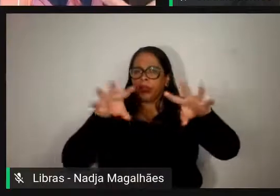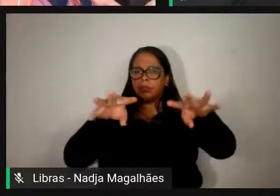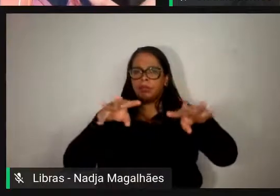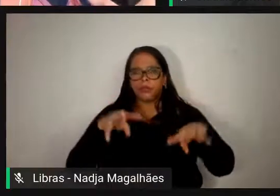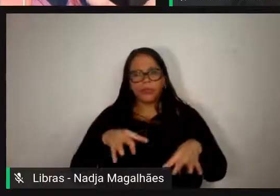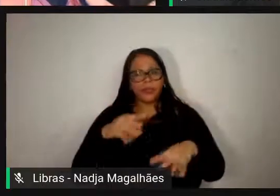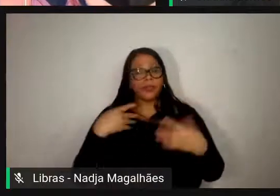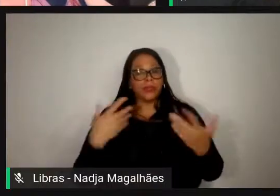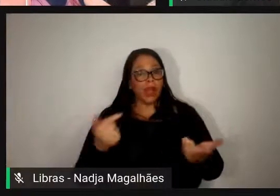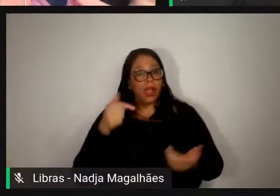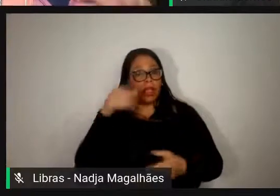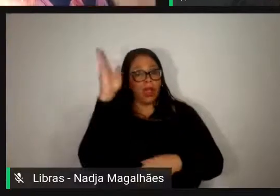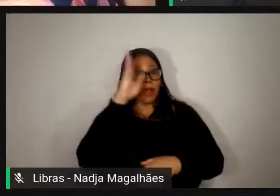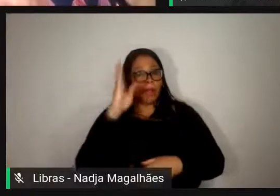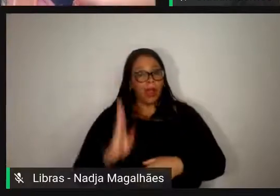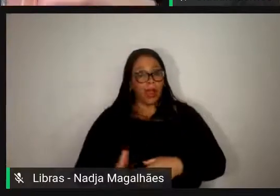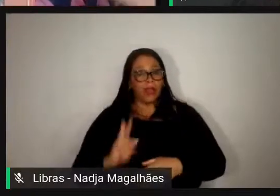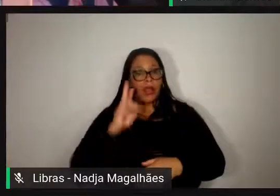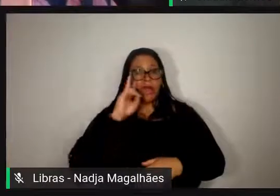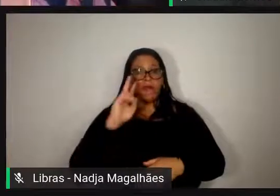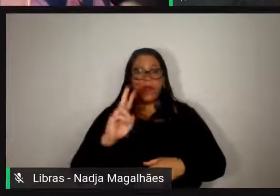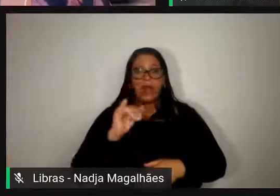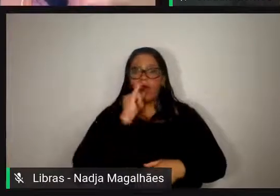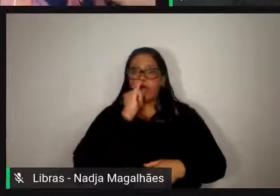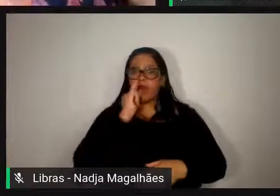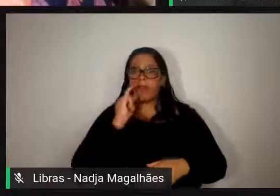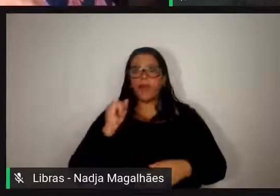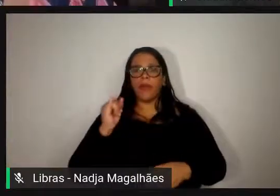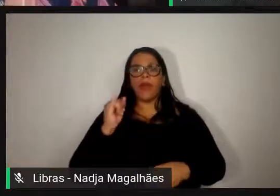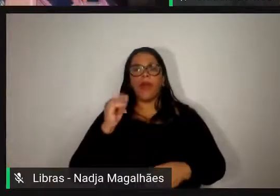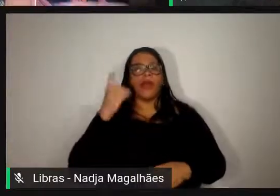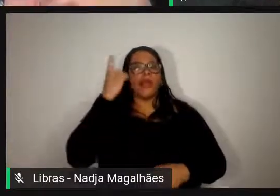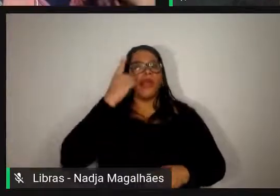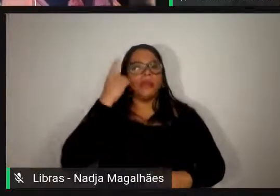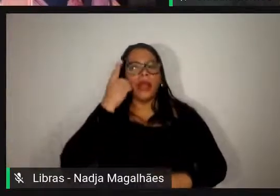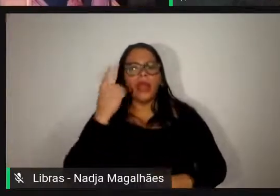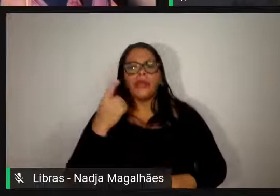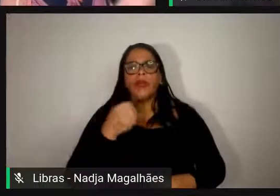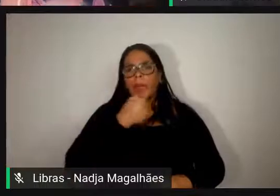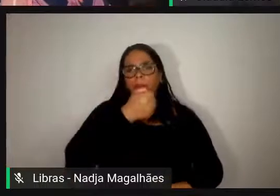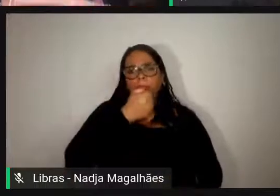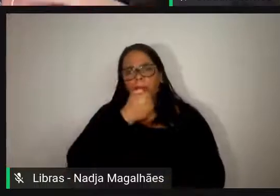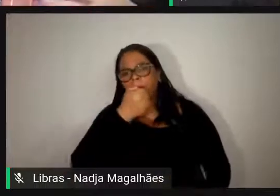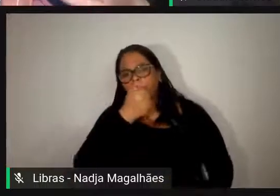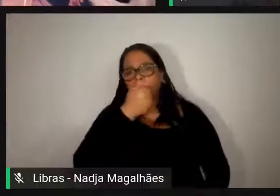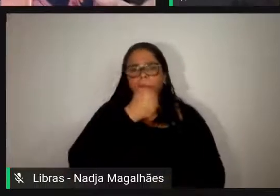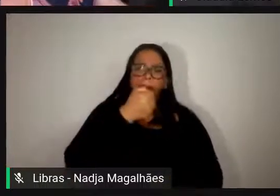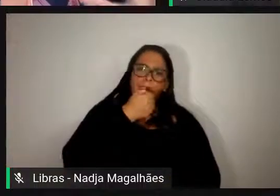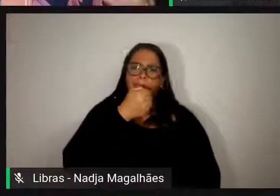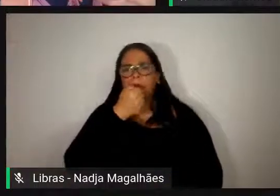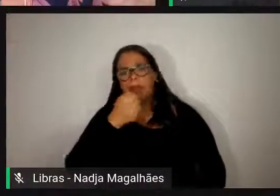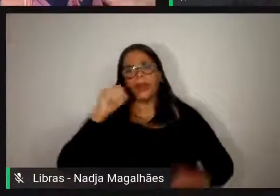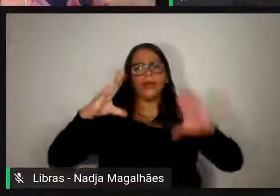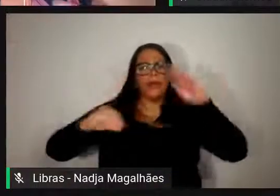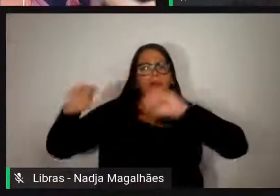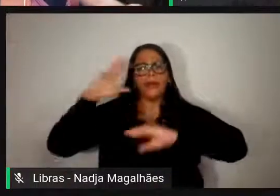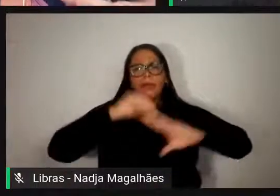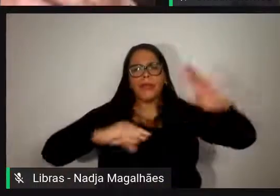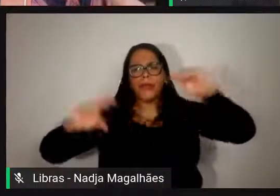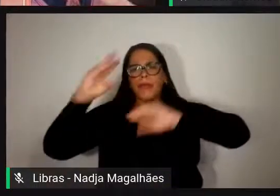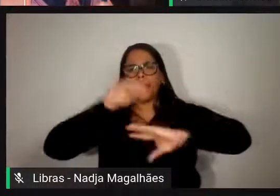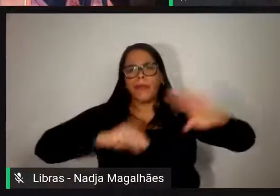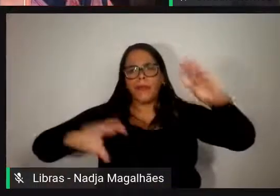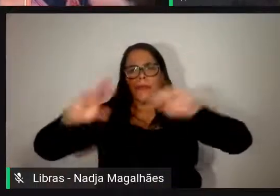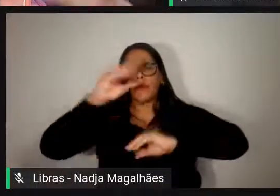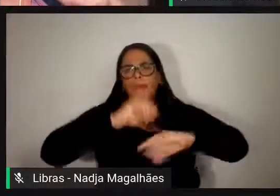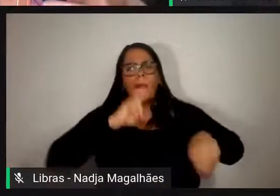está acostumada, né, com aquele burburinho, deputado falando, todo mundo falando, e mesmo quem defende o